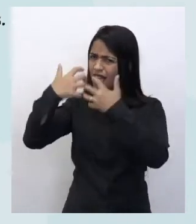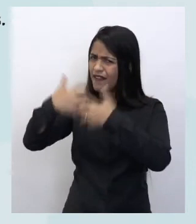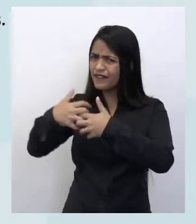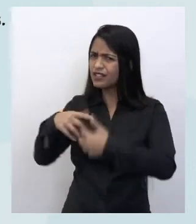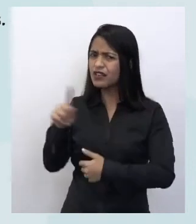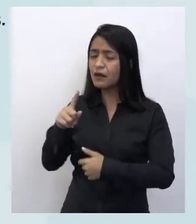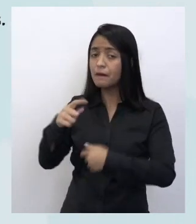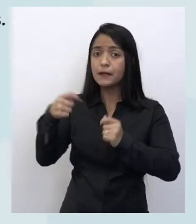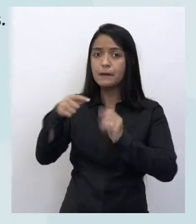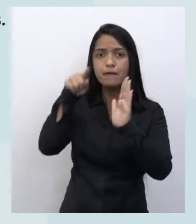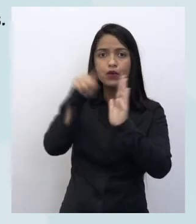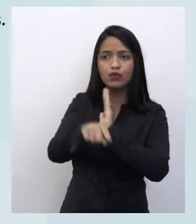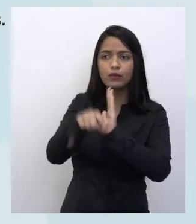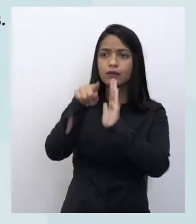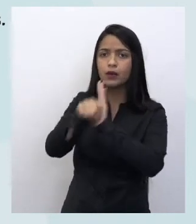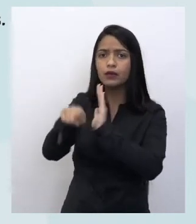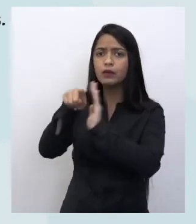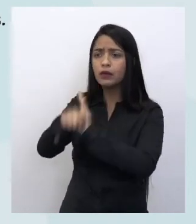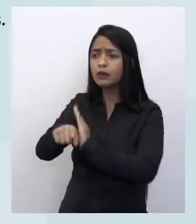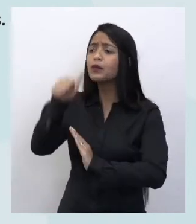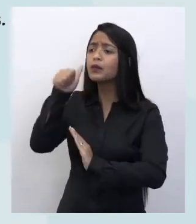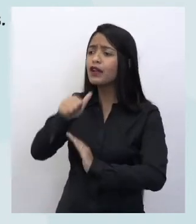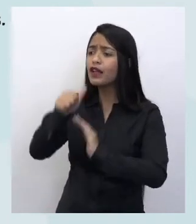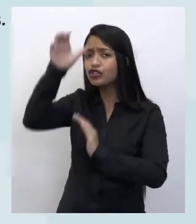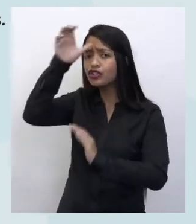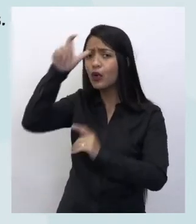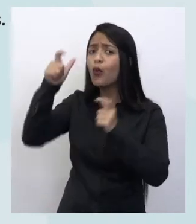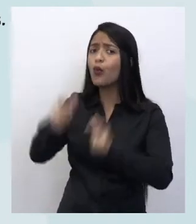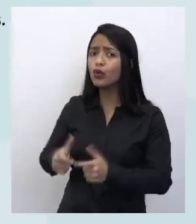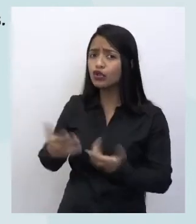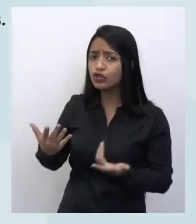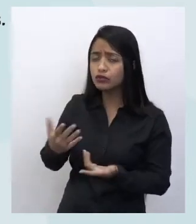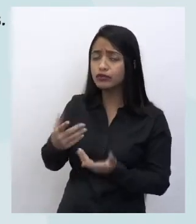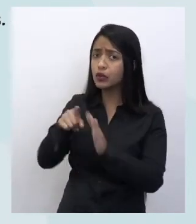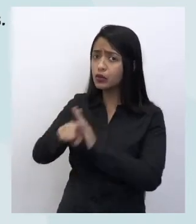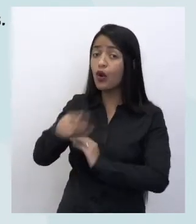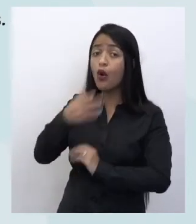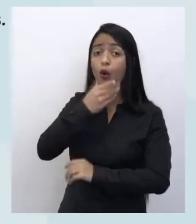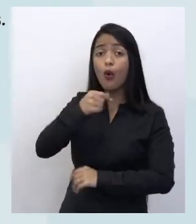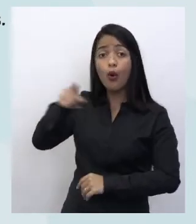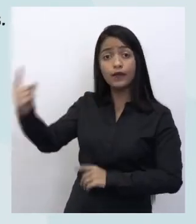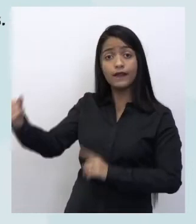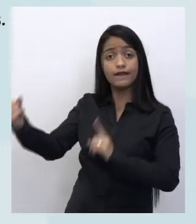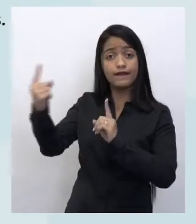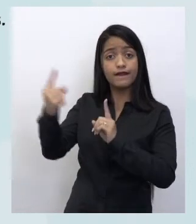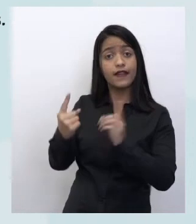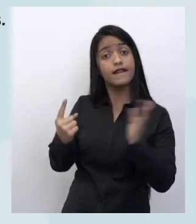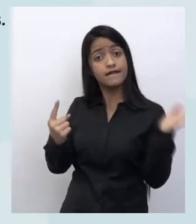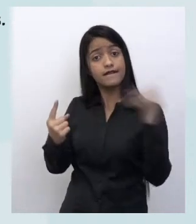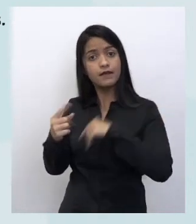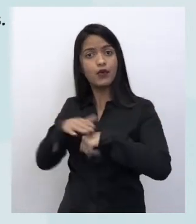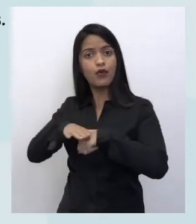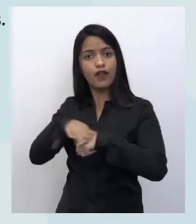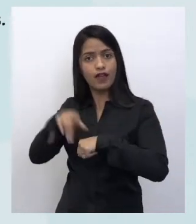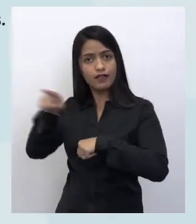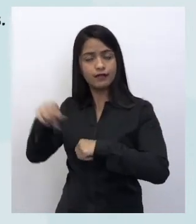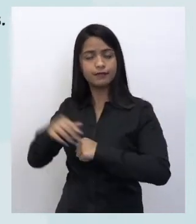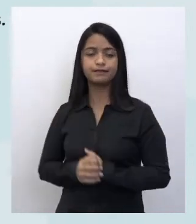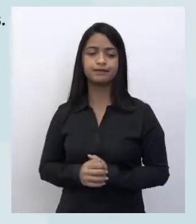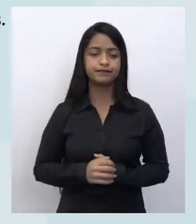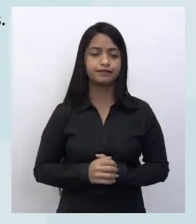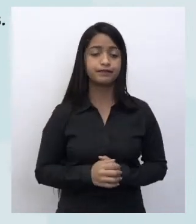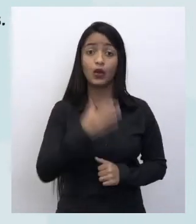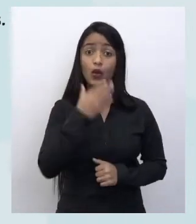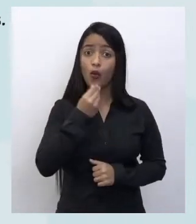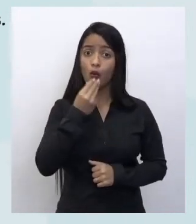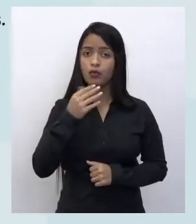de perguntar por ela a toda a gente. Lá vem um homem. Vamos bater papo com ele. Entra um homem de